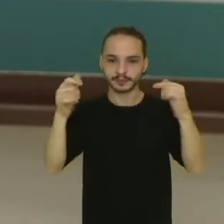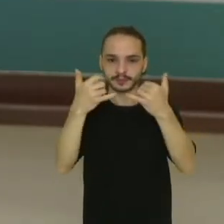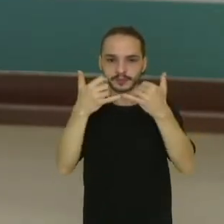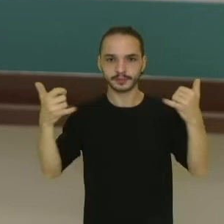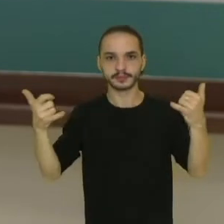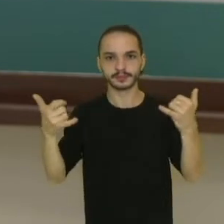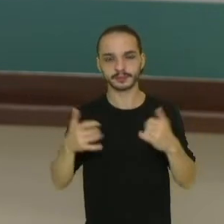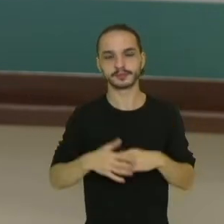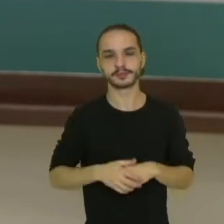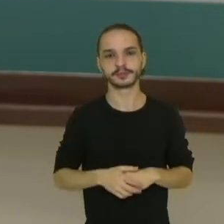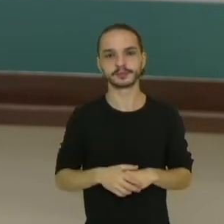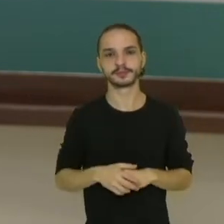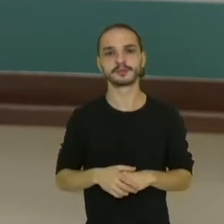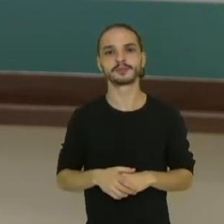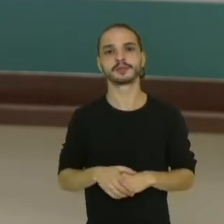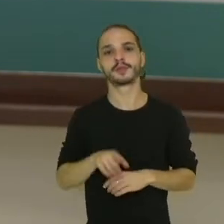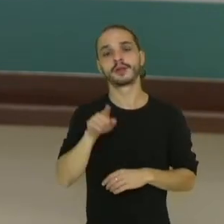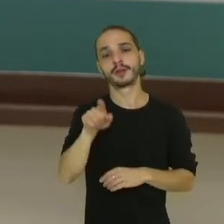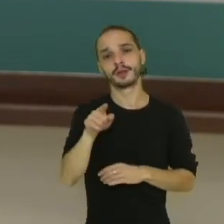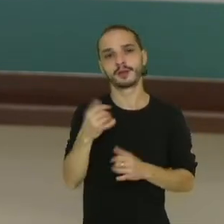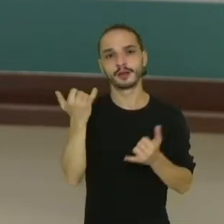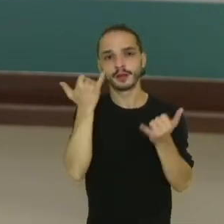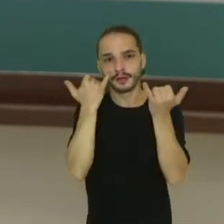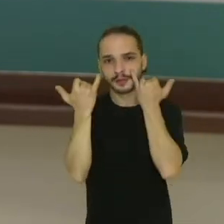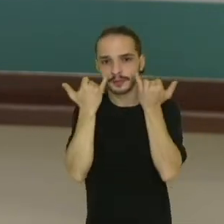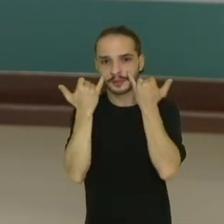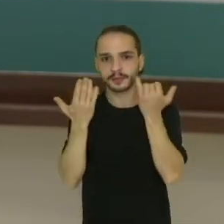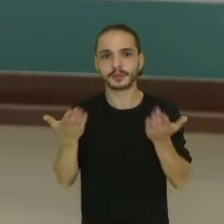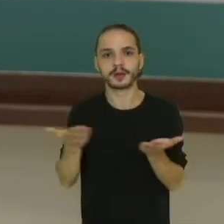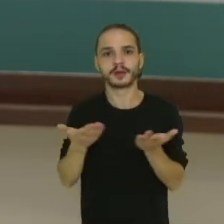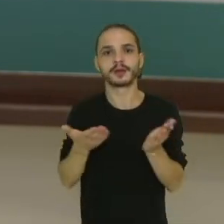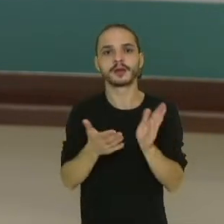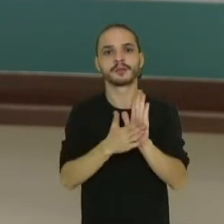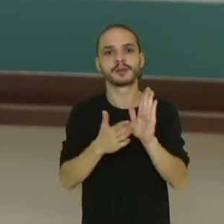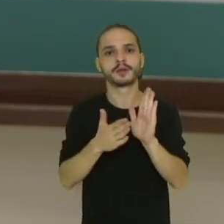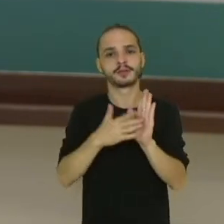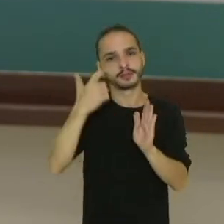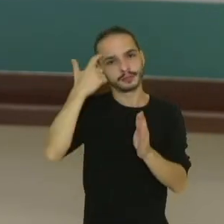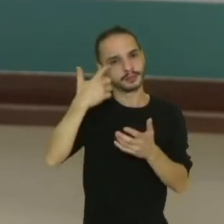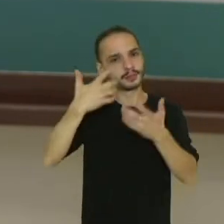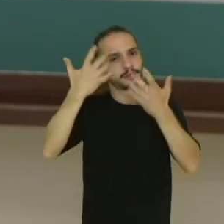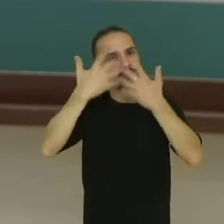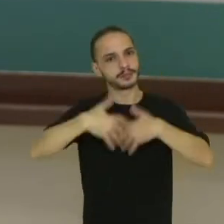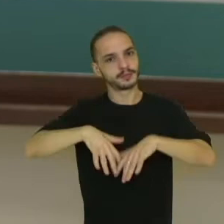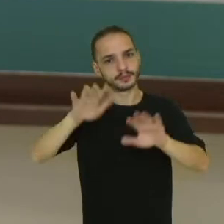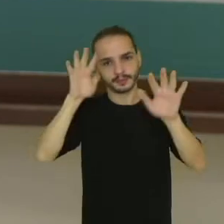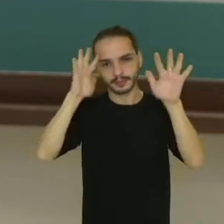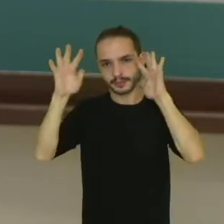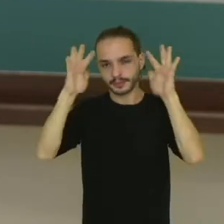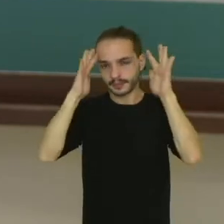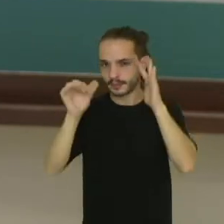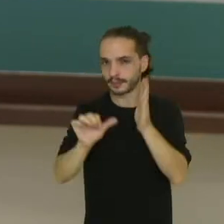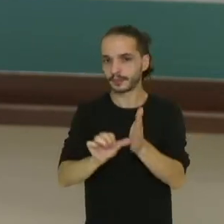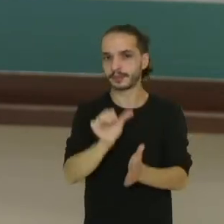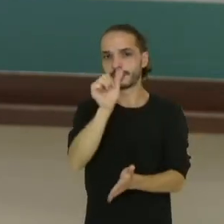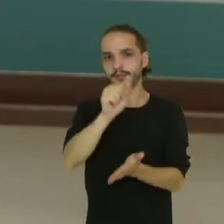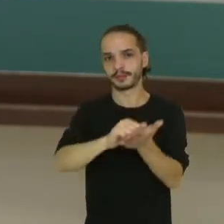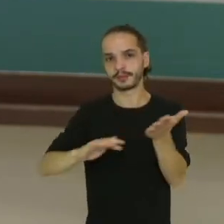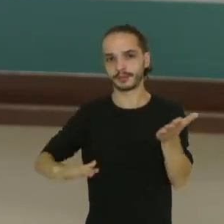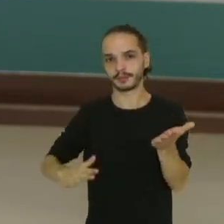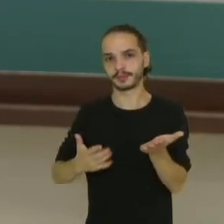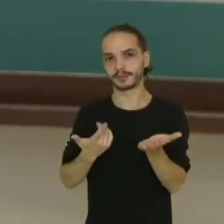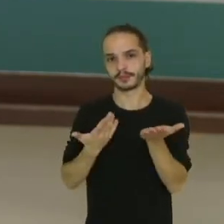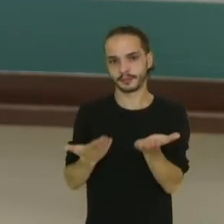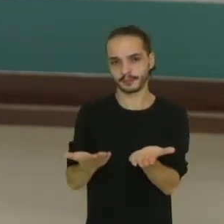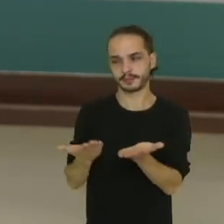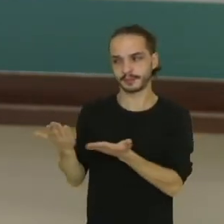que é a linha fina, e com essas informações vamos propor para vocês uma reflexão a partir da nossa primeira atividade, né?